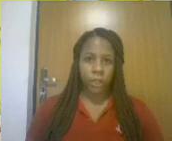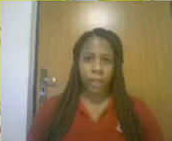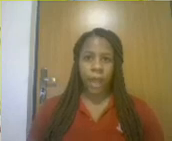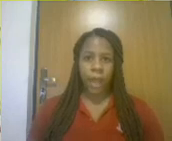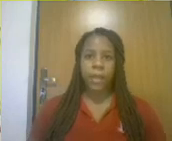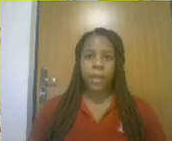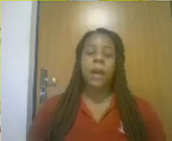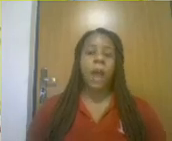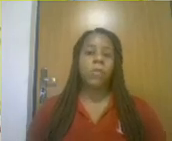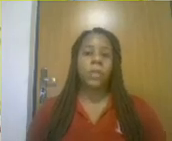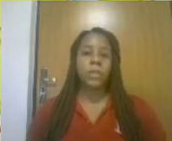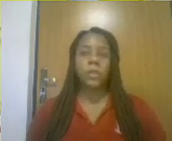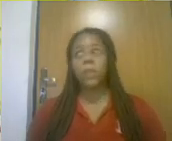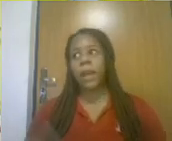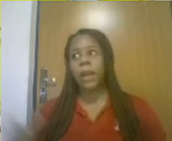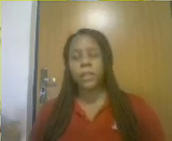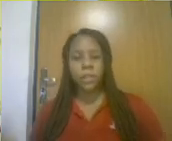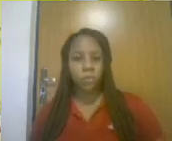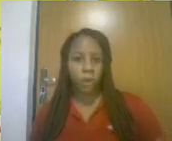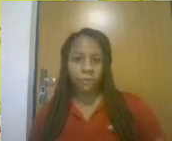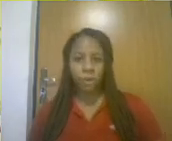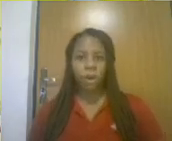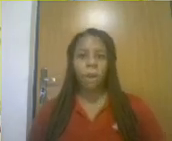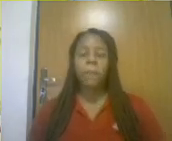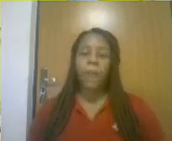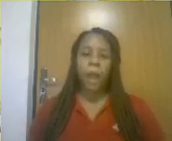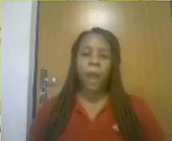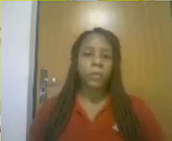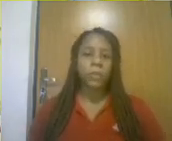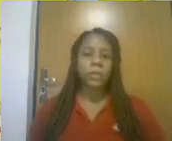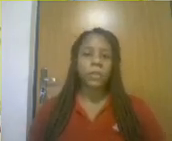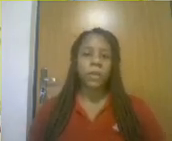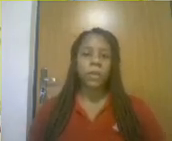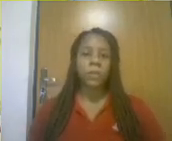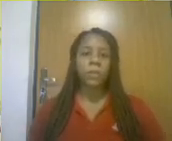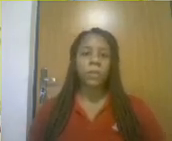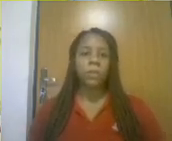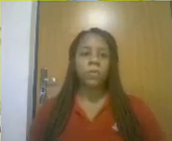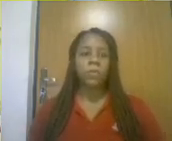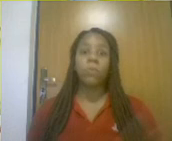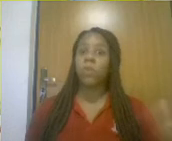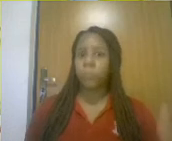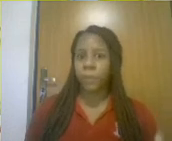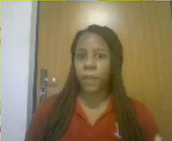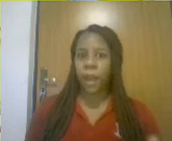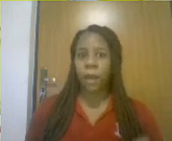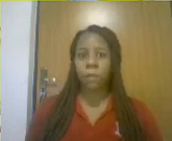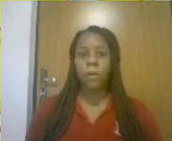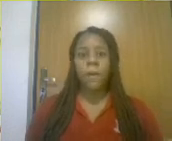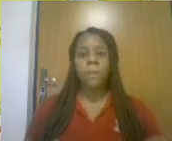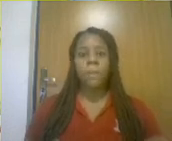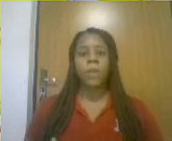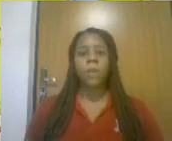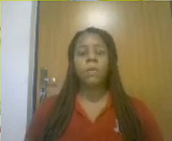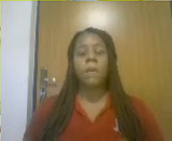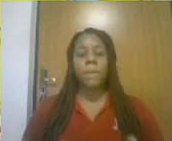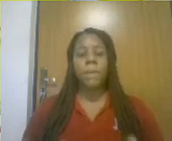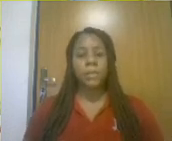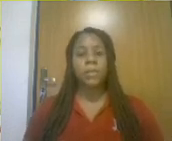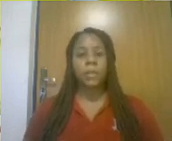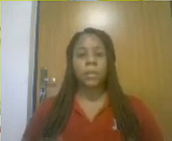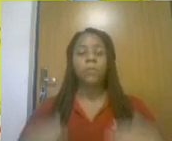floresta encantada, aconteceu na casa da sua avó, aconteceu no hospital.